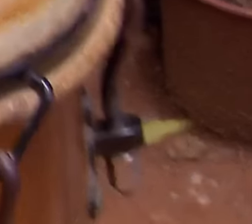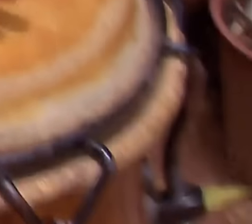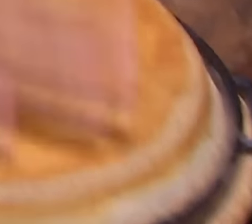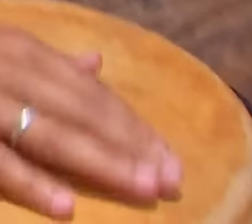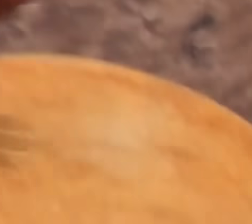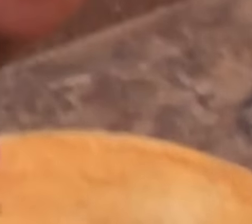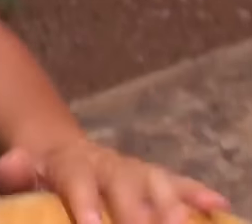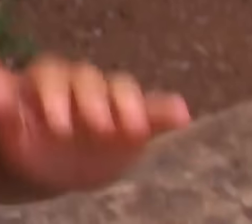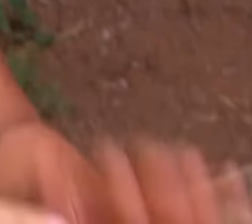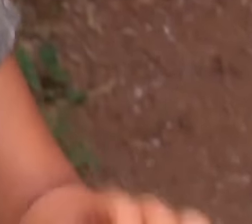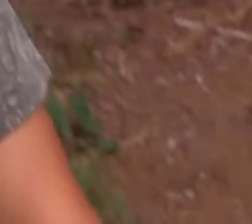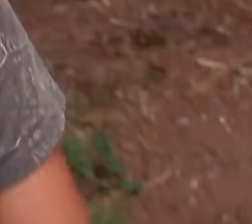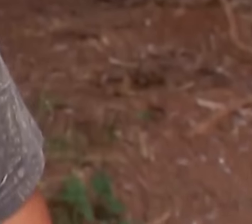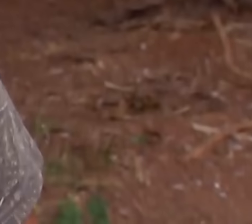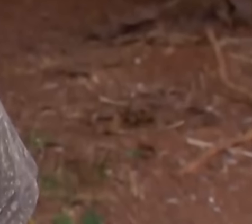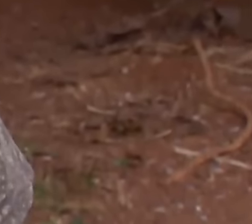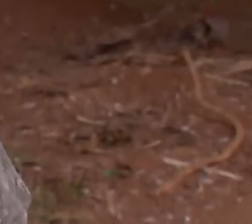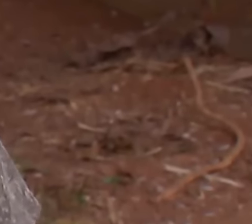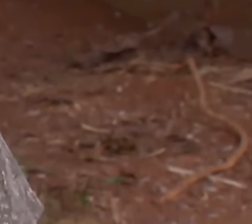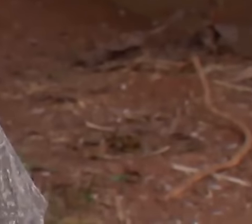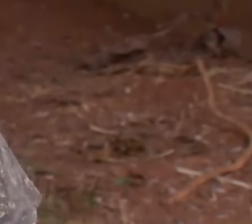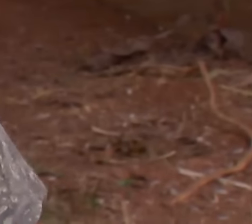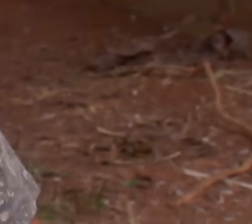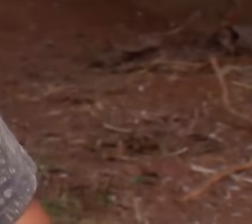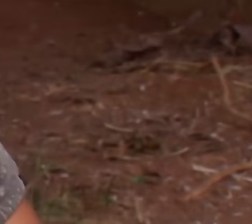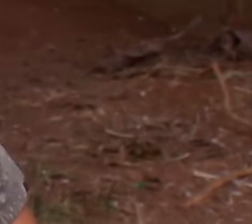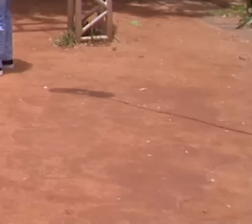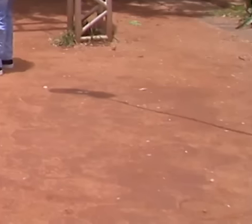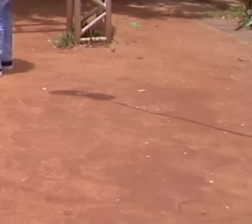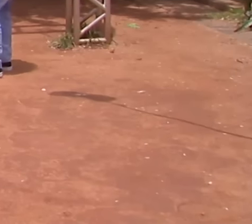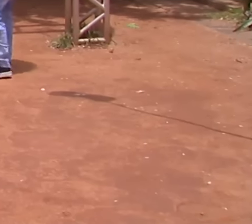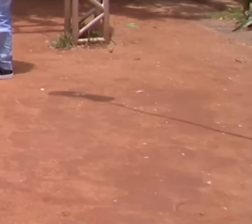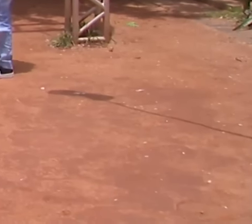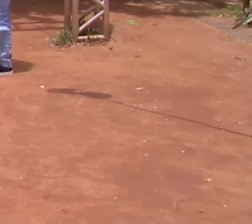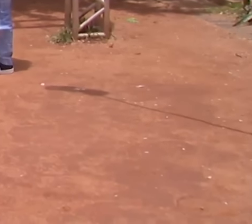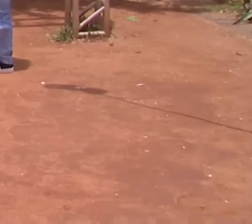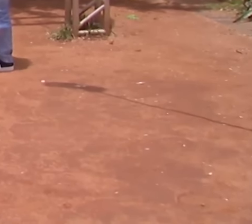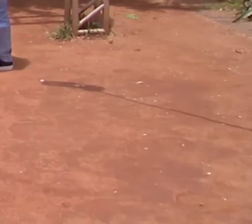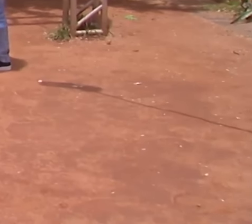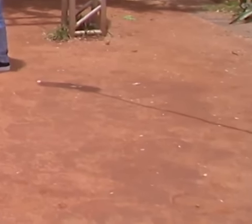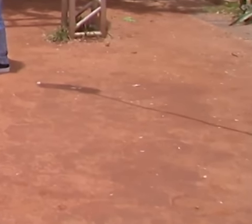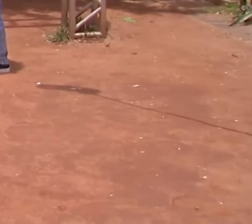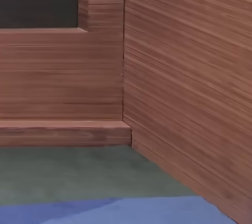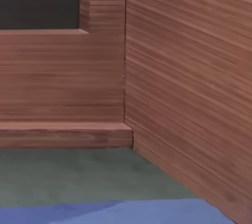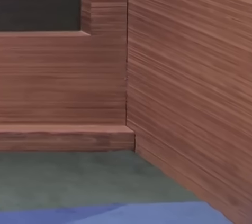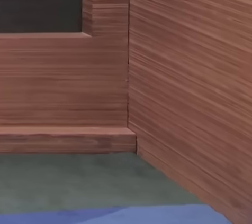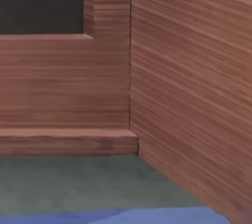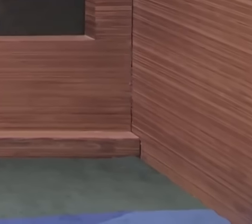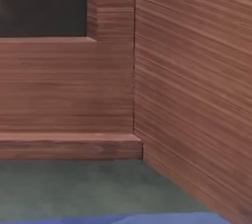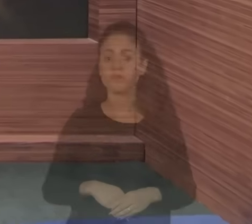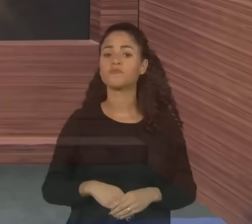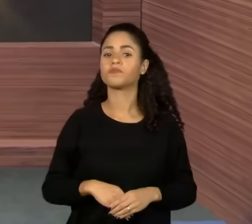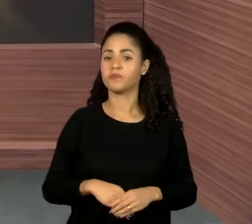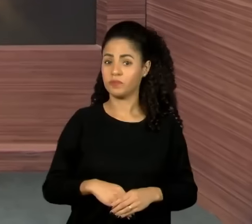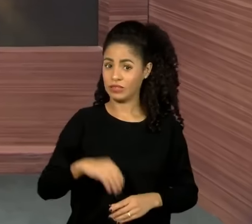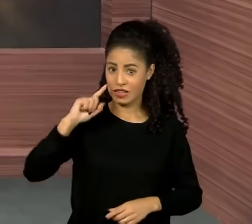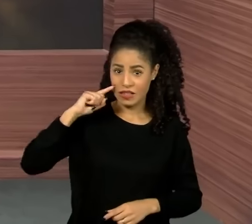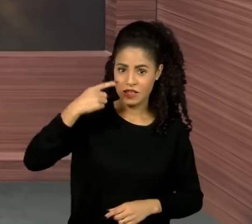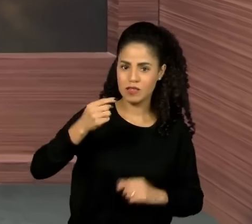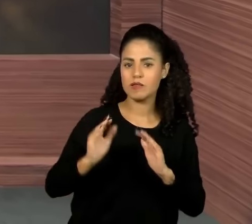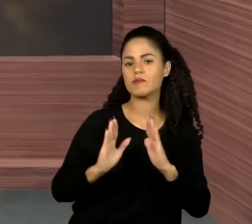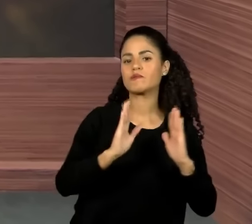ensinou a lutar sem a espada, fechada, me ensinou a lutar sem a espada. A seguir aqui no